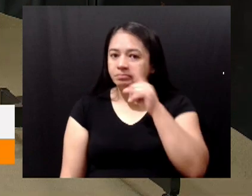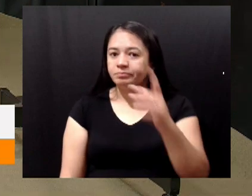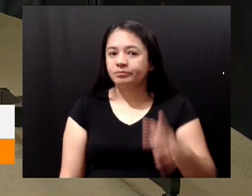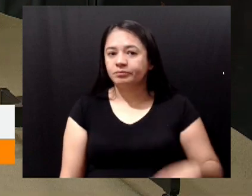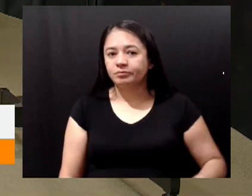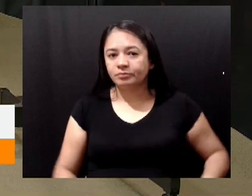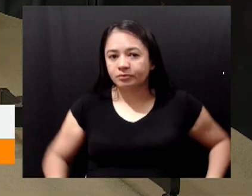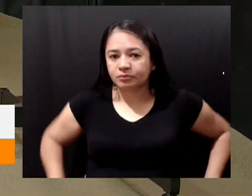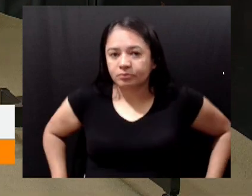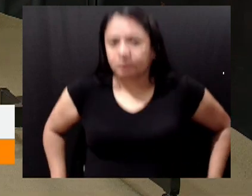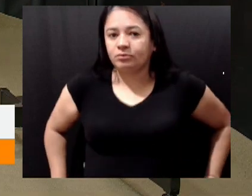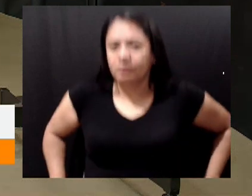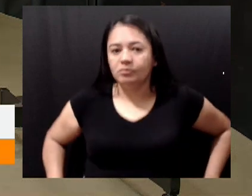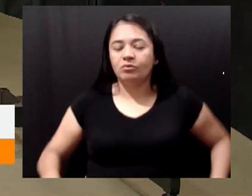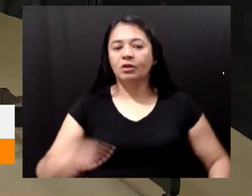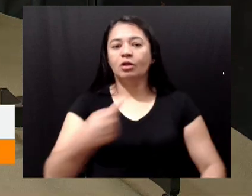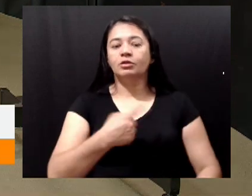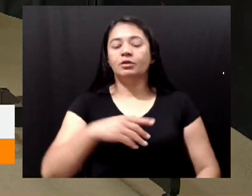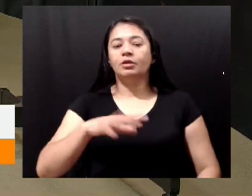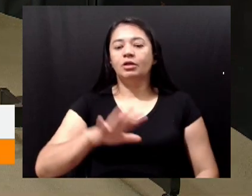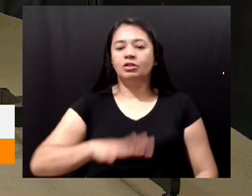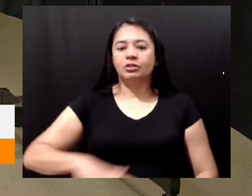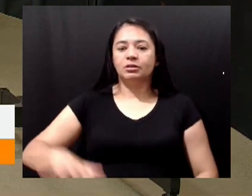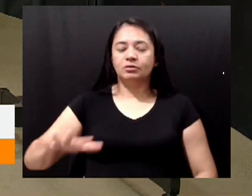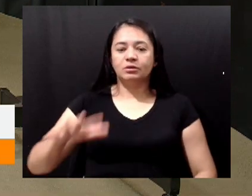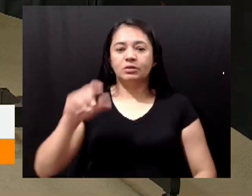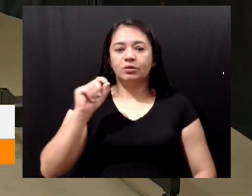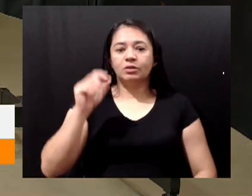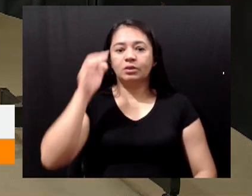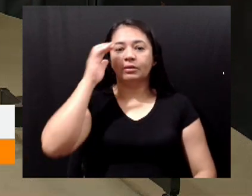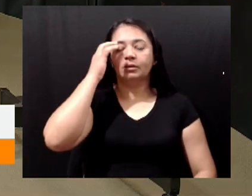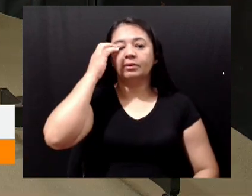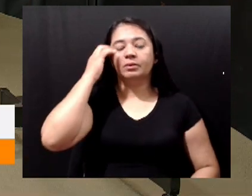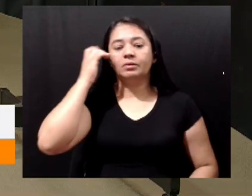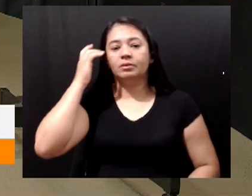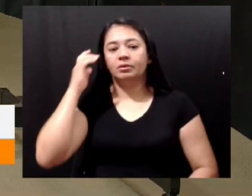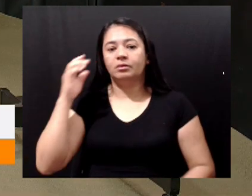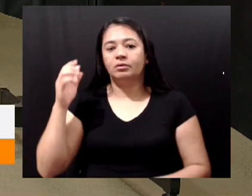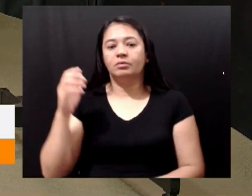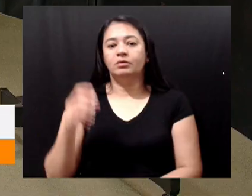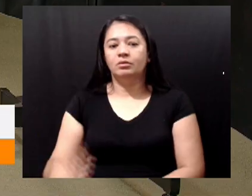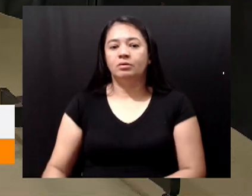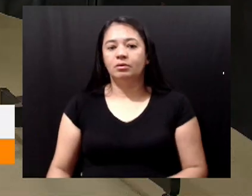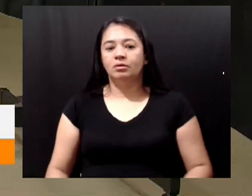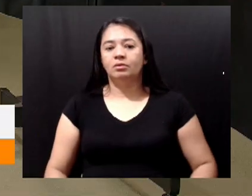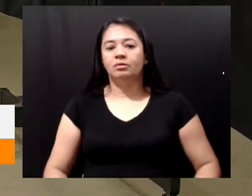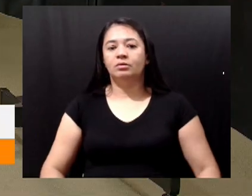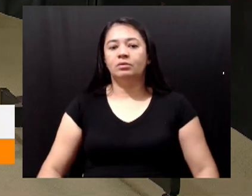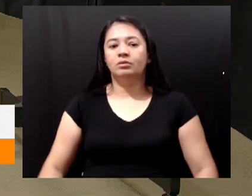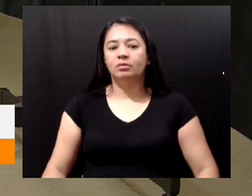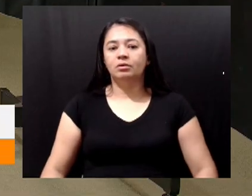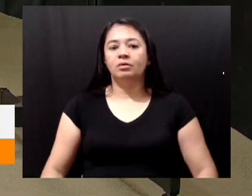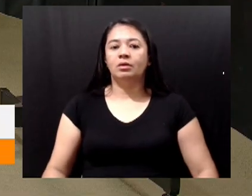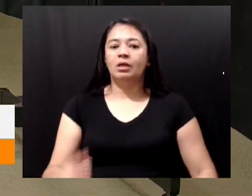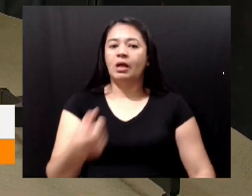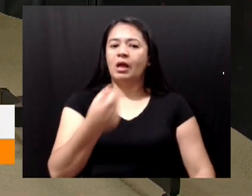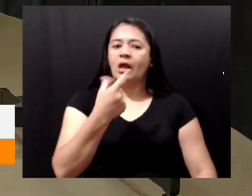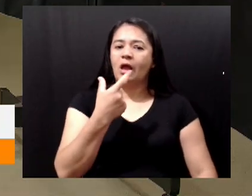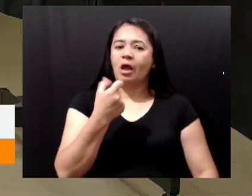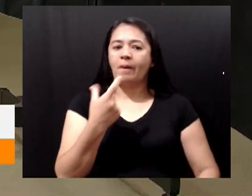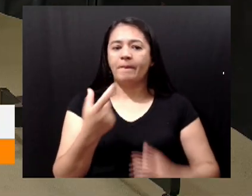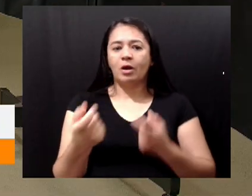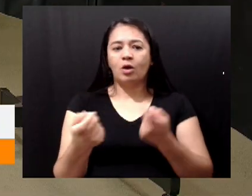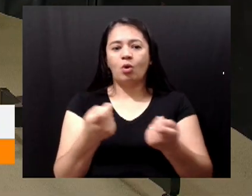aí um cenário, né, que a doutora Carina colocou para a gente aqui, a questão de remédios controlados, né, que são remédios de